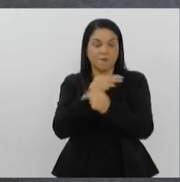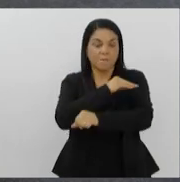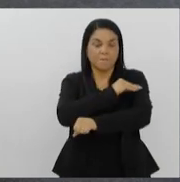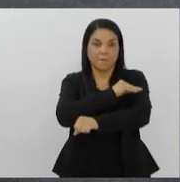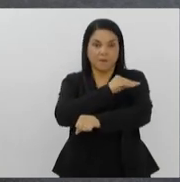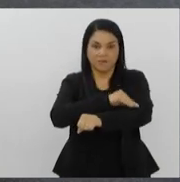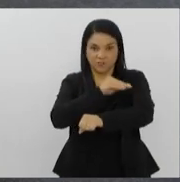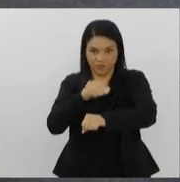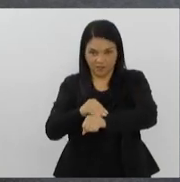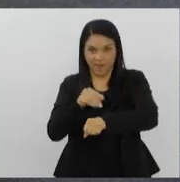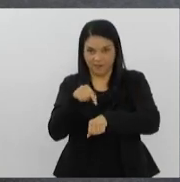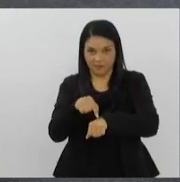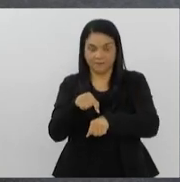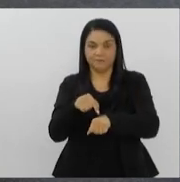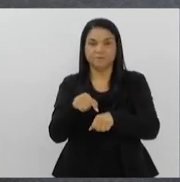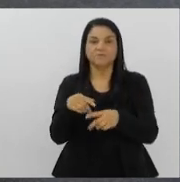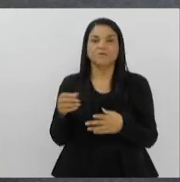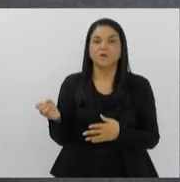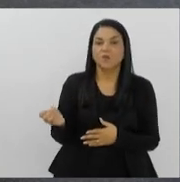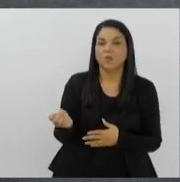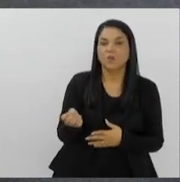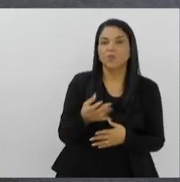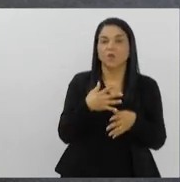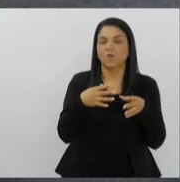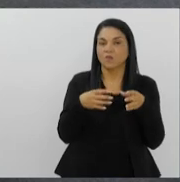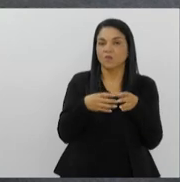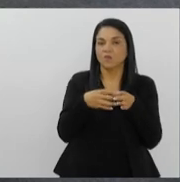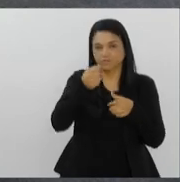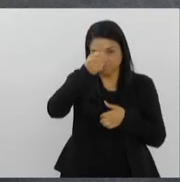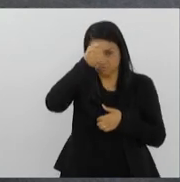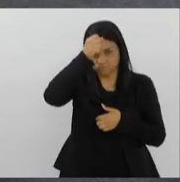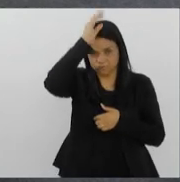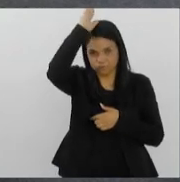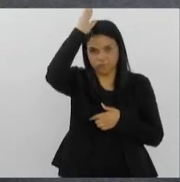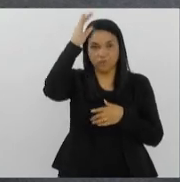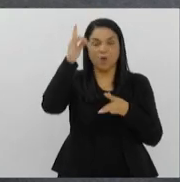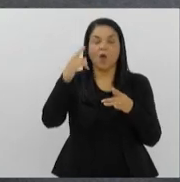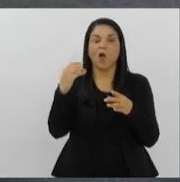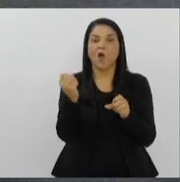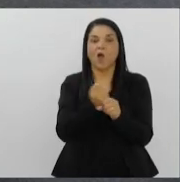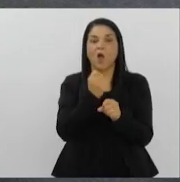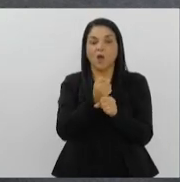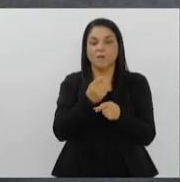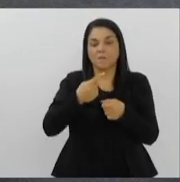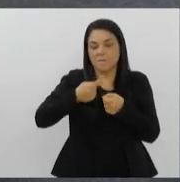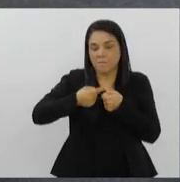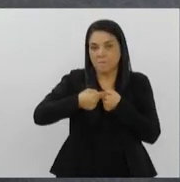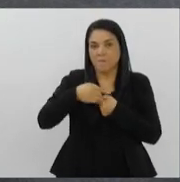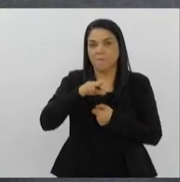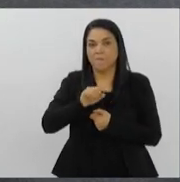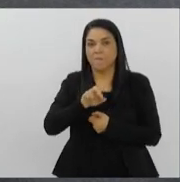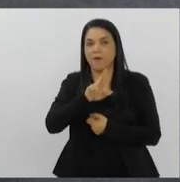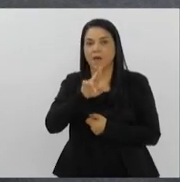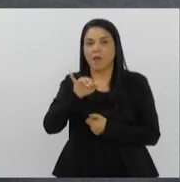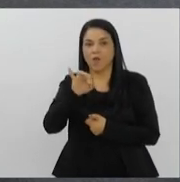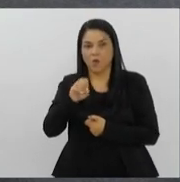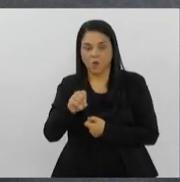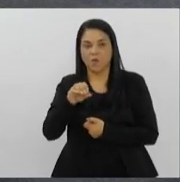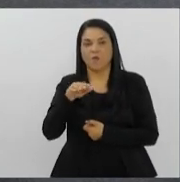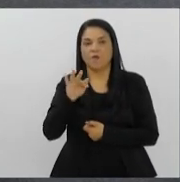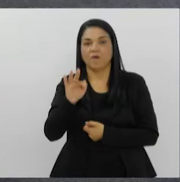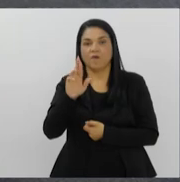novo destacamento do Corpo de Bombeiros, que será construído no bairro do Fragoso pela Prefeitura de Magé,